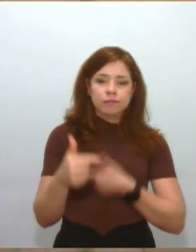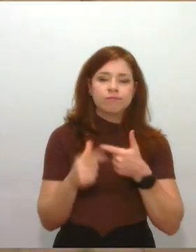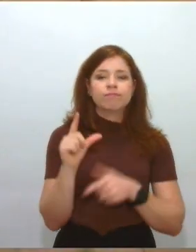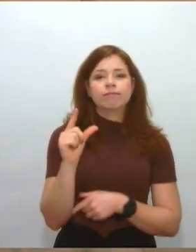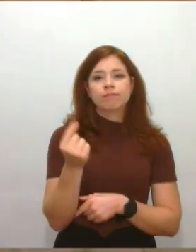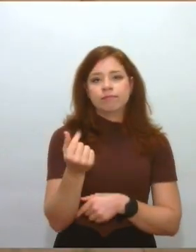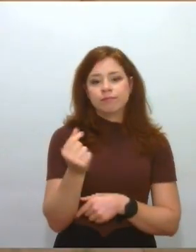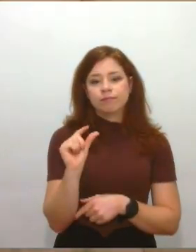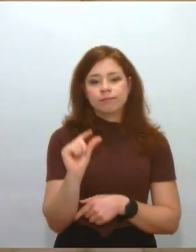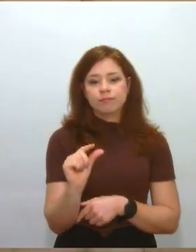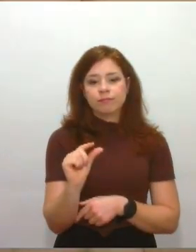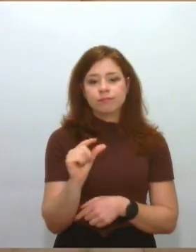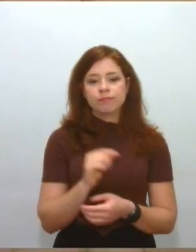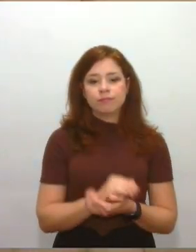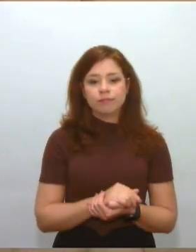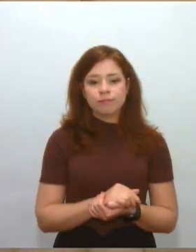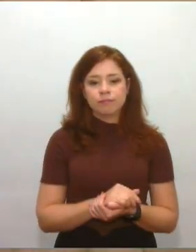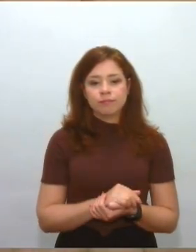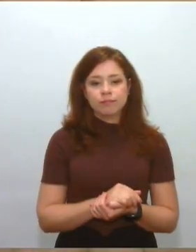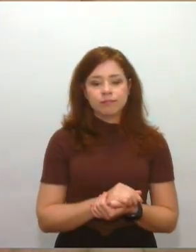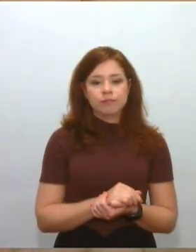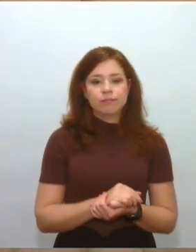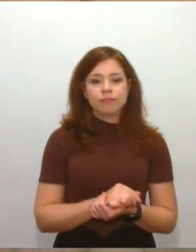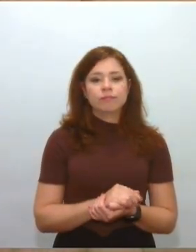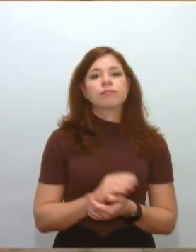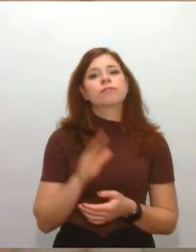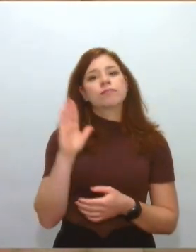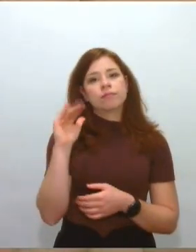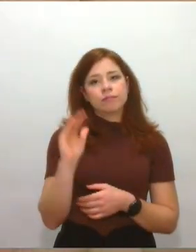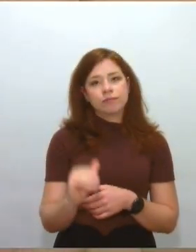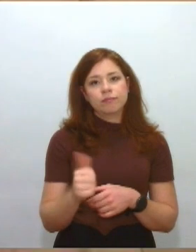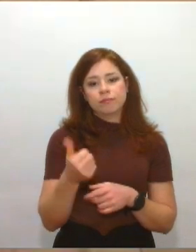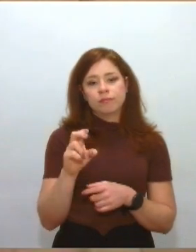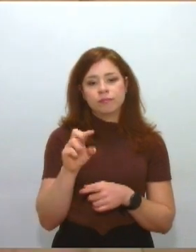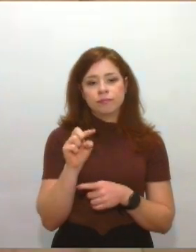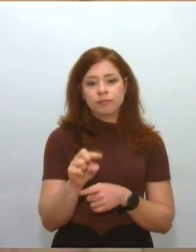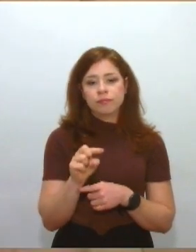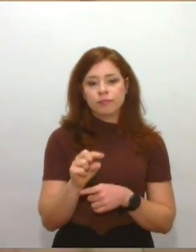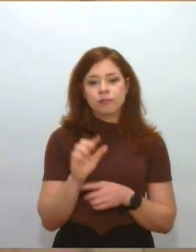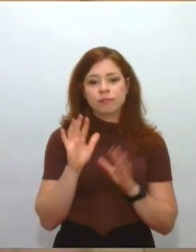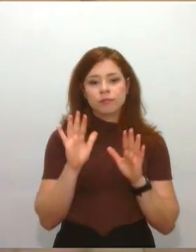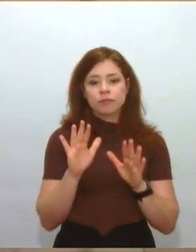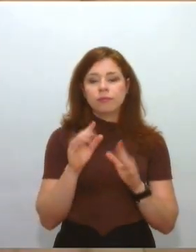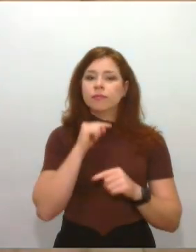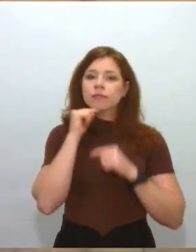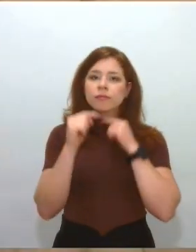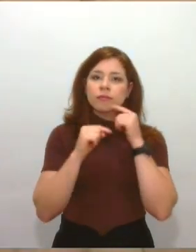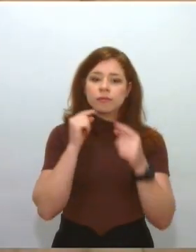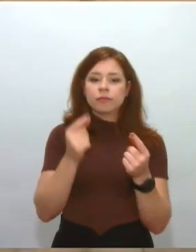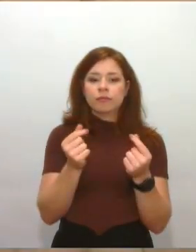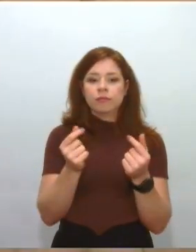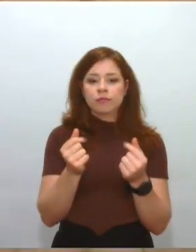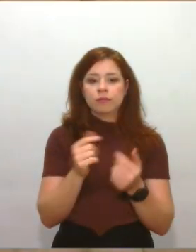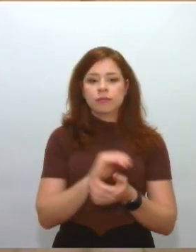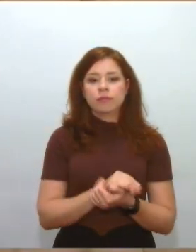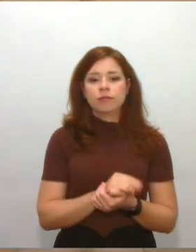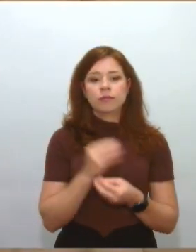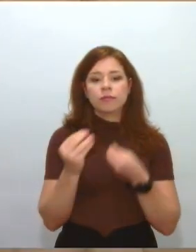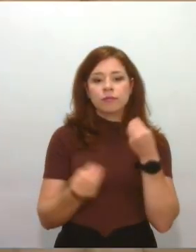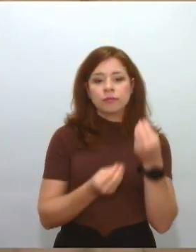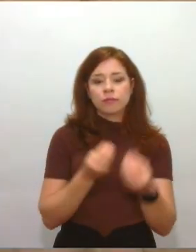21, vamos baixar mais ainda, 15 mil, porém a gente não tem esse dinheiro. E como é que o filme está saindo? O filme está saindo